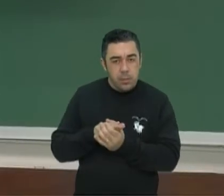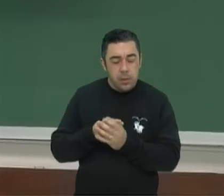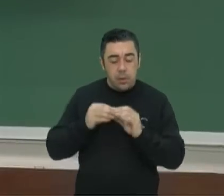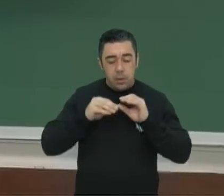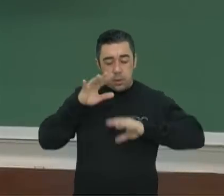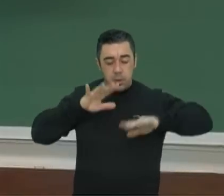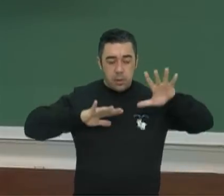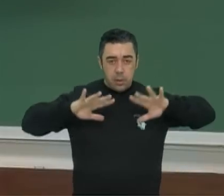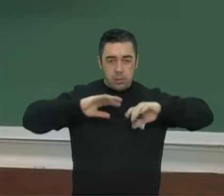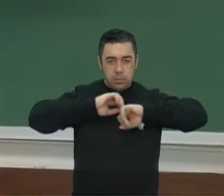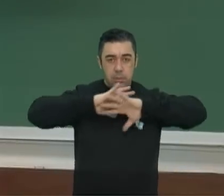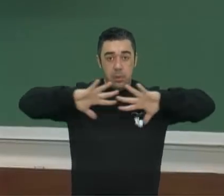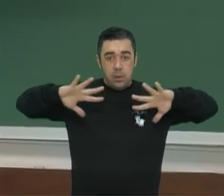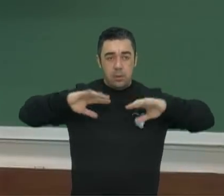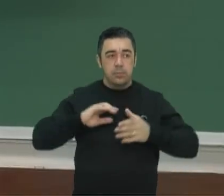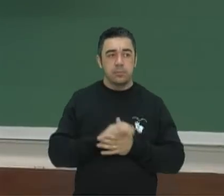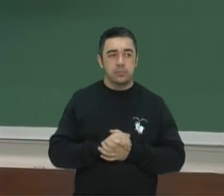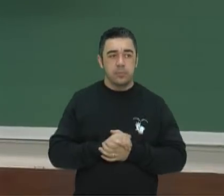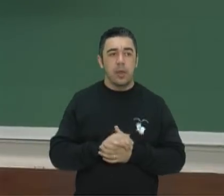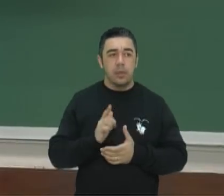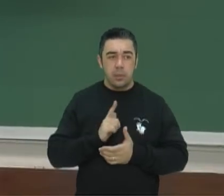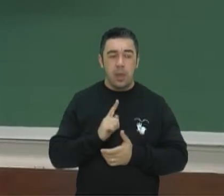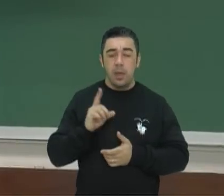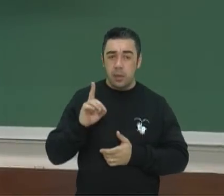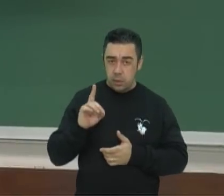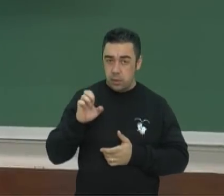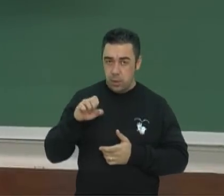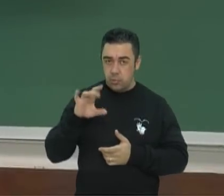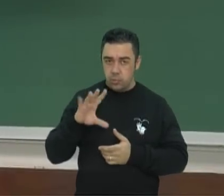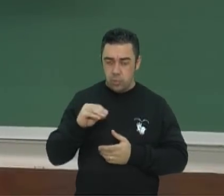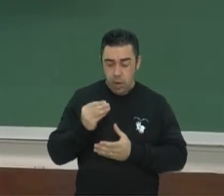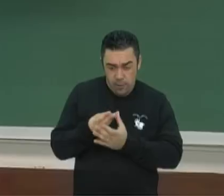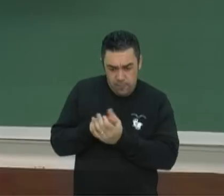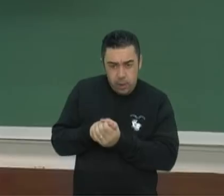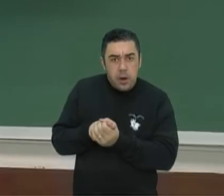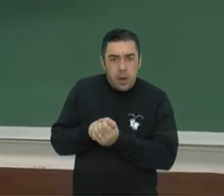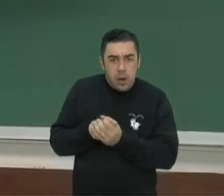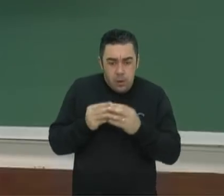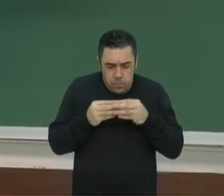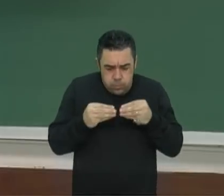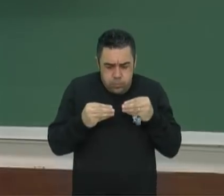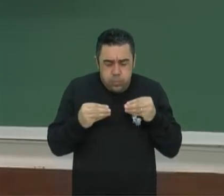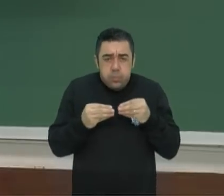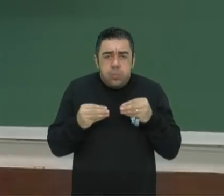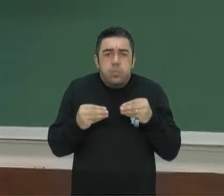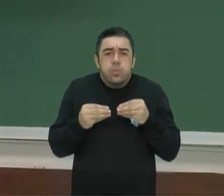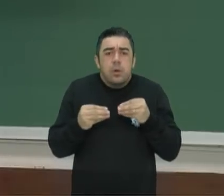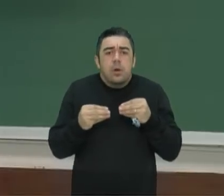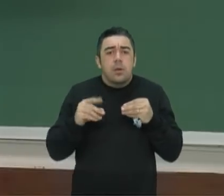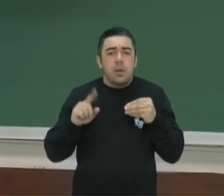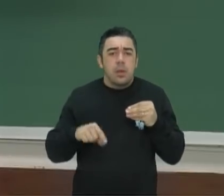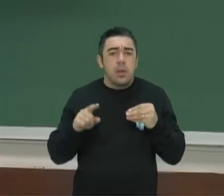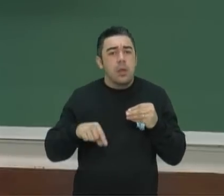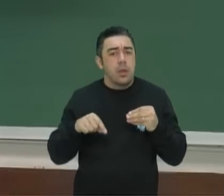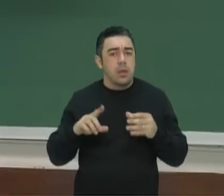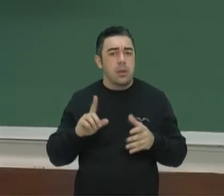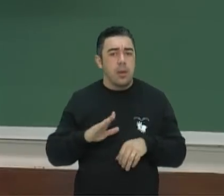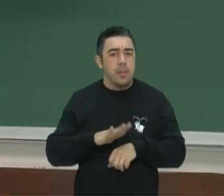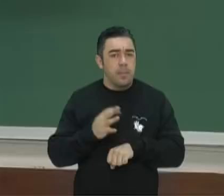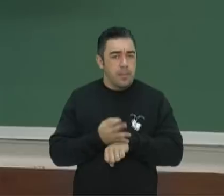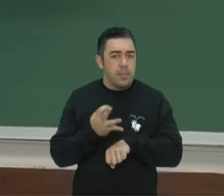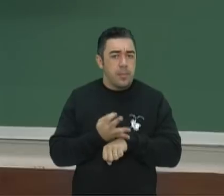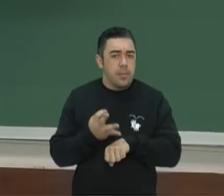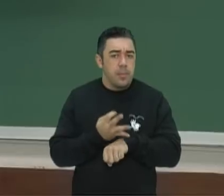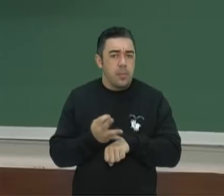né, densa, e denso, né, com muitas fibras, a densidade é maior, né, ele já é mais